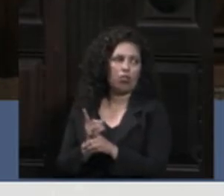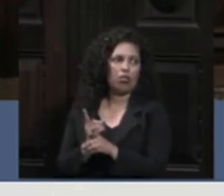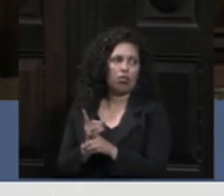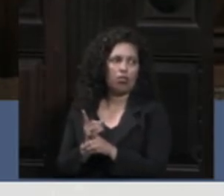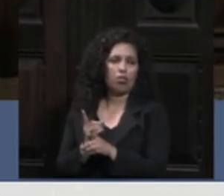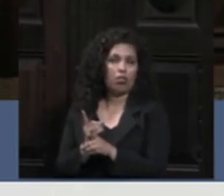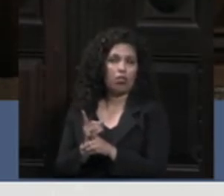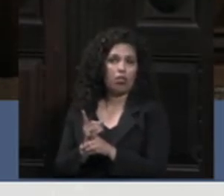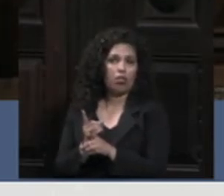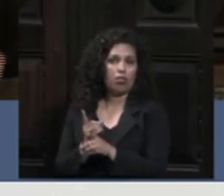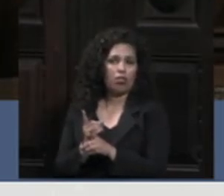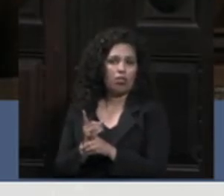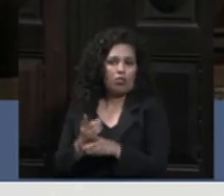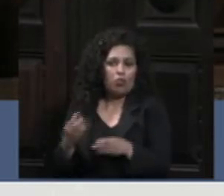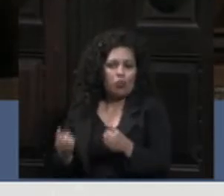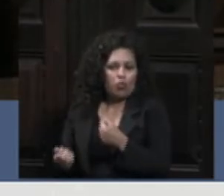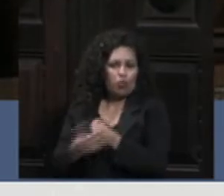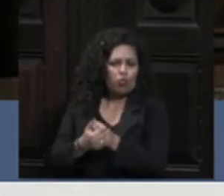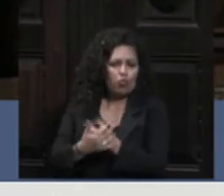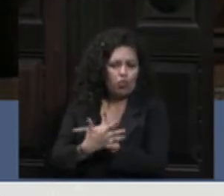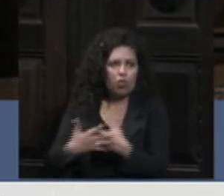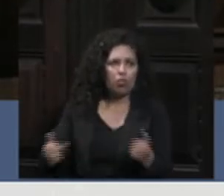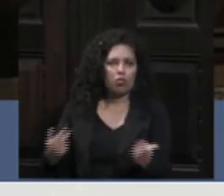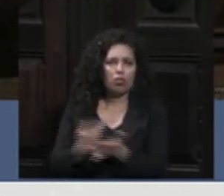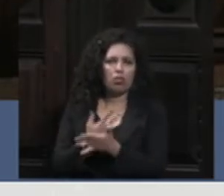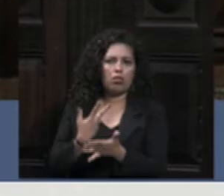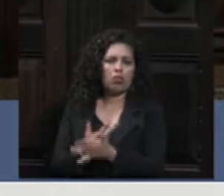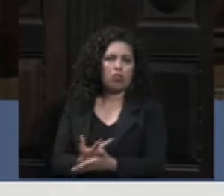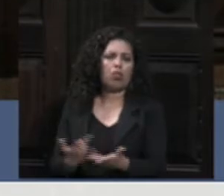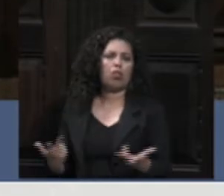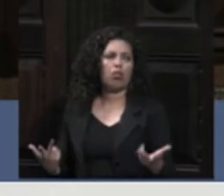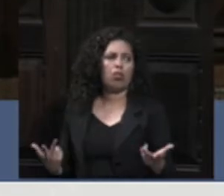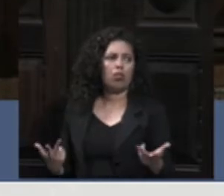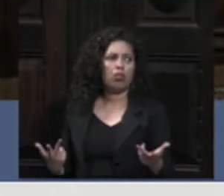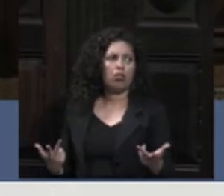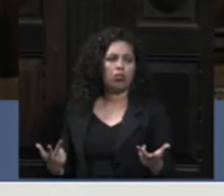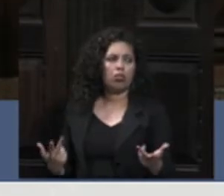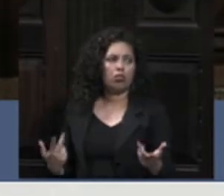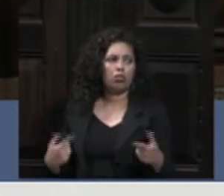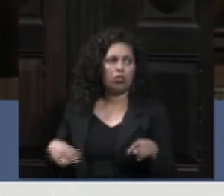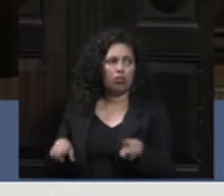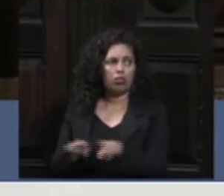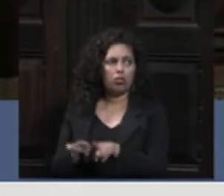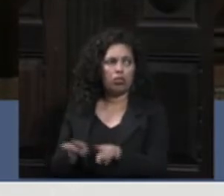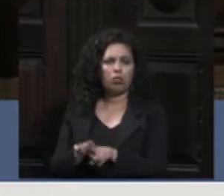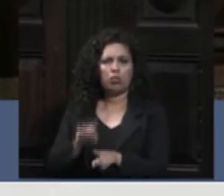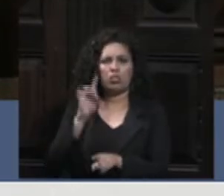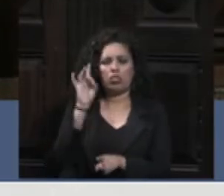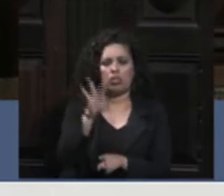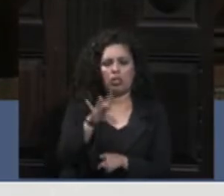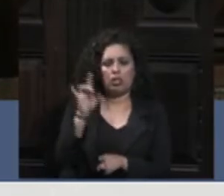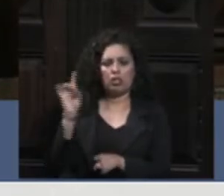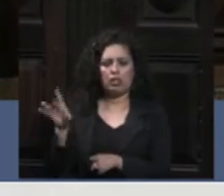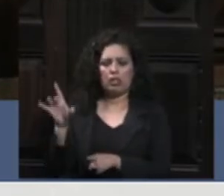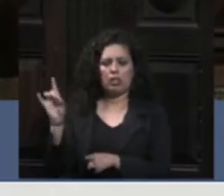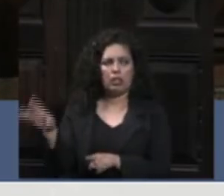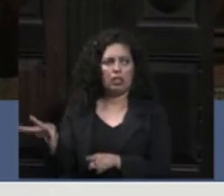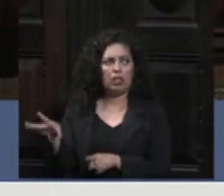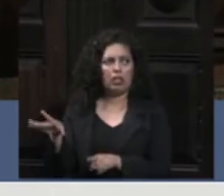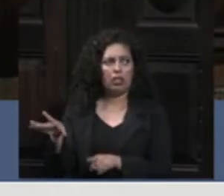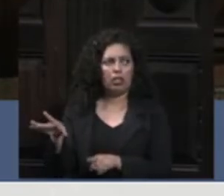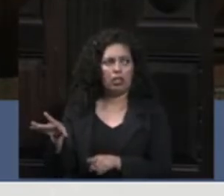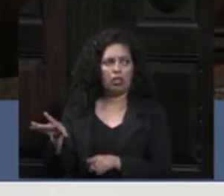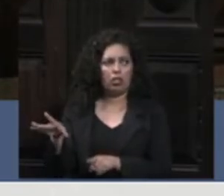passar-se por cima da lei, com um atoleiro de cada um querer ter a sua